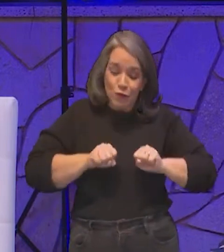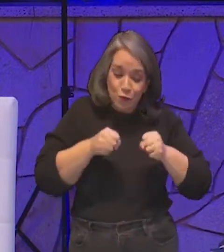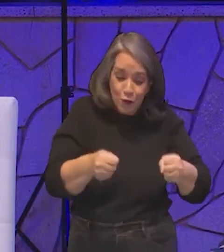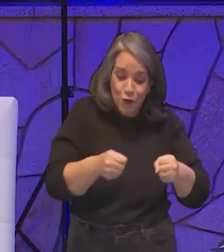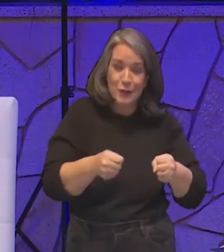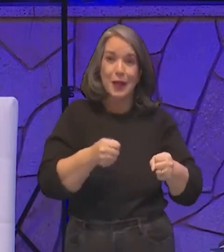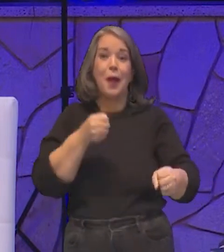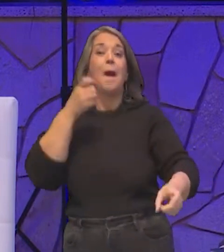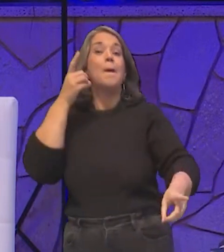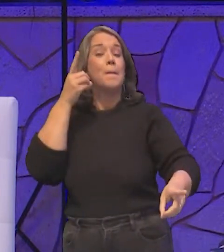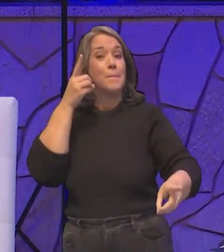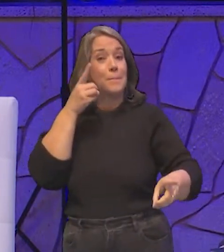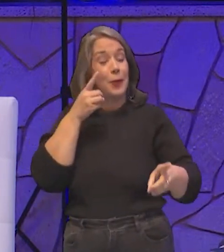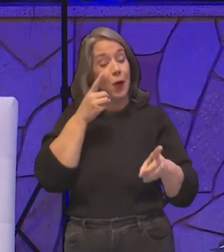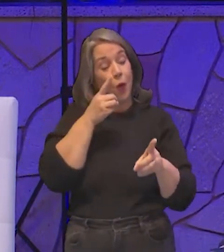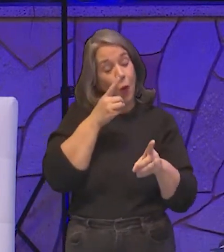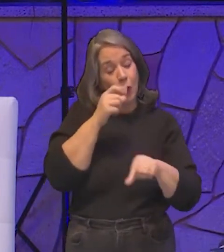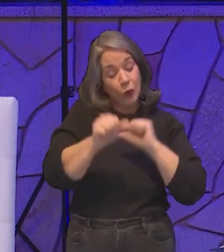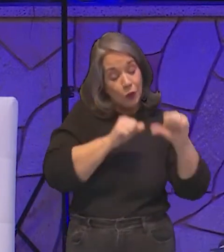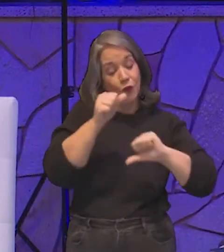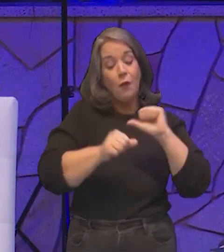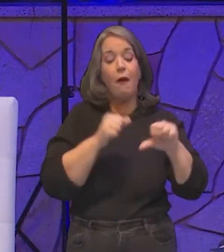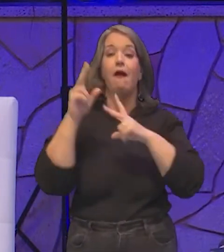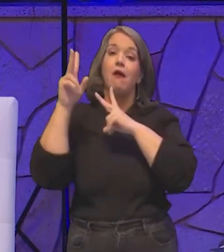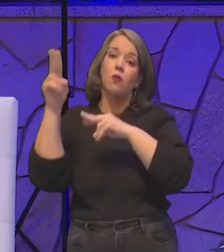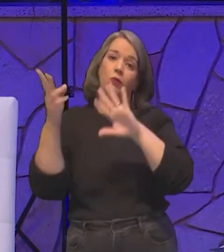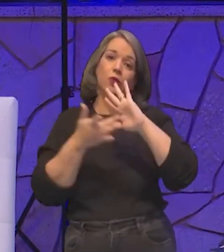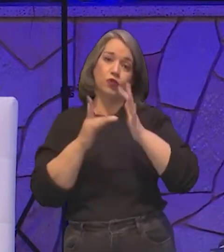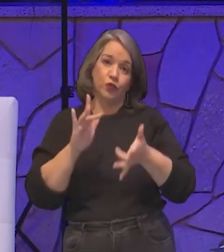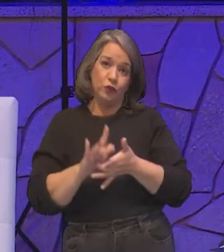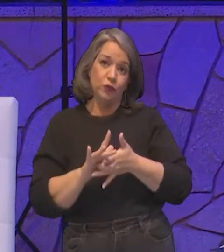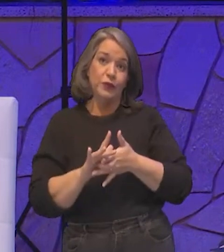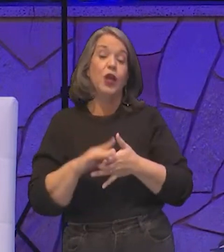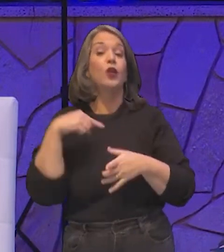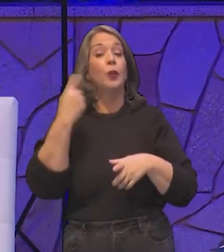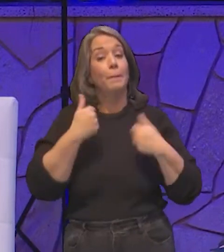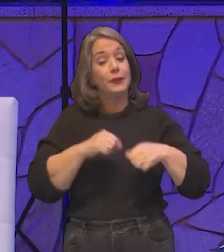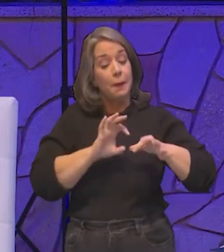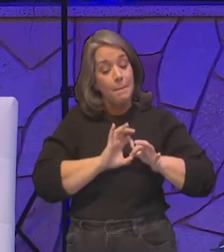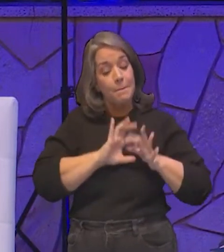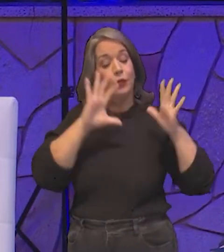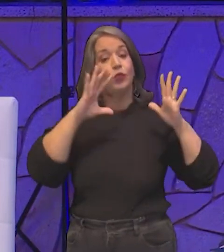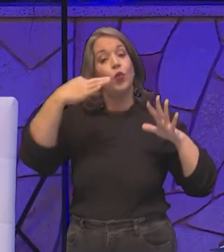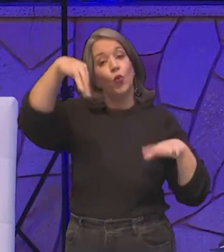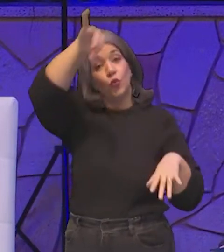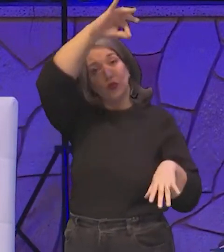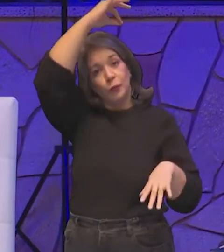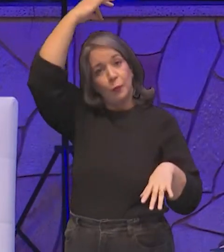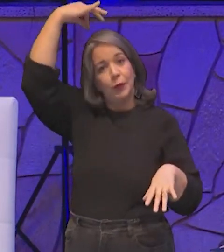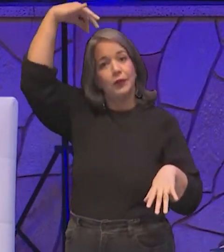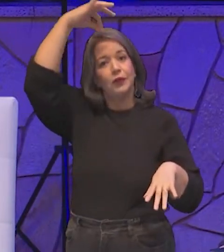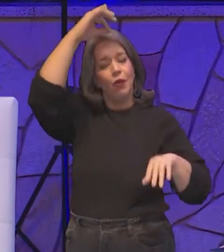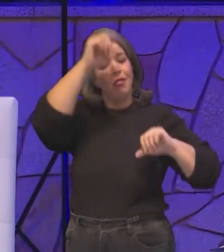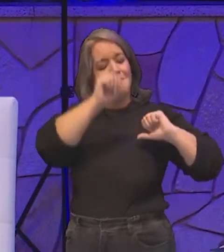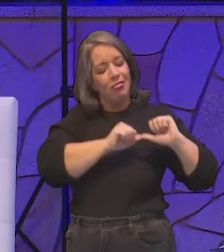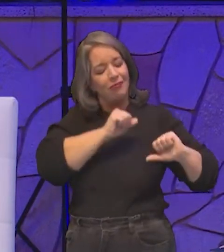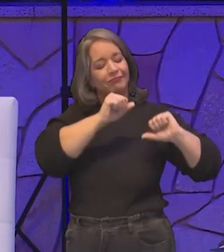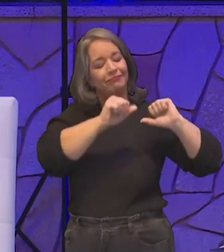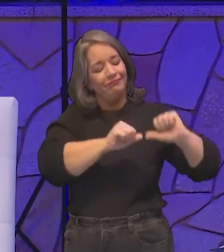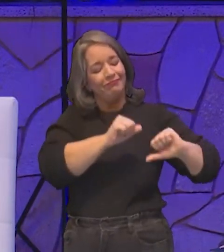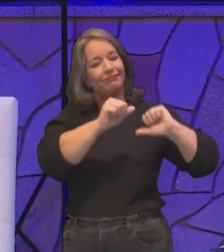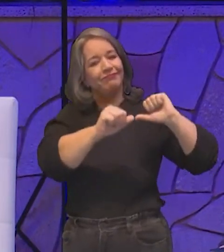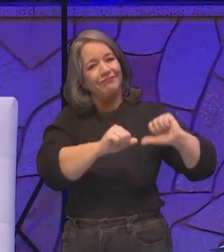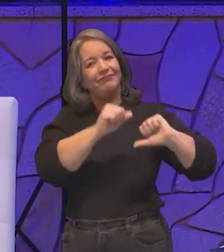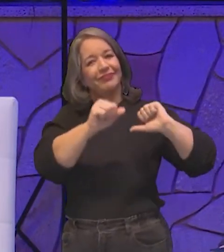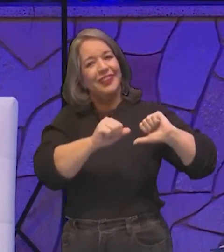Espírito Santo de Deus possa construir uma obra em nós, e a partir desse momento, a minha vida consiga se esvaziar